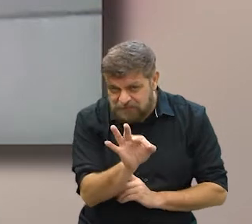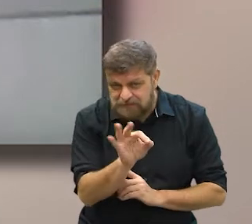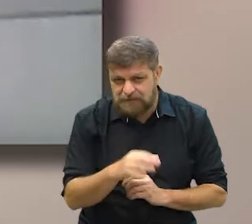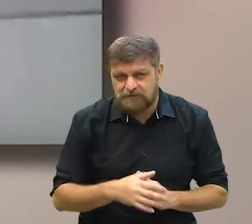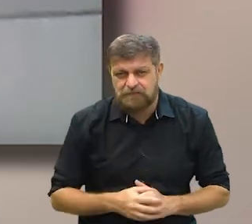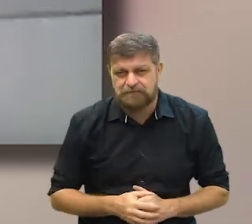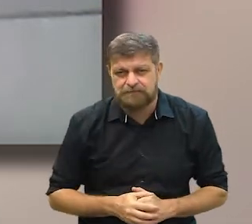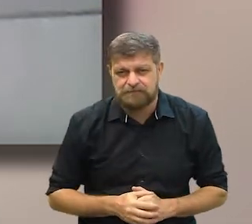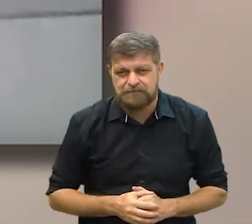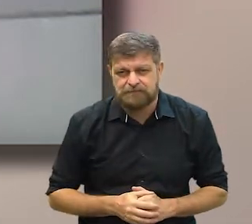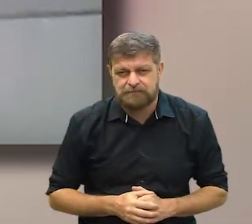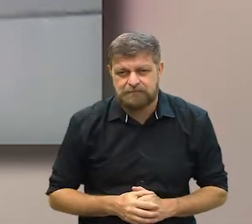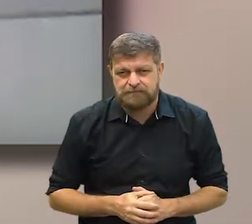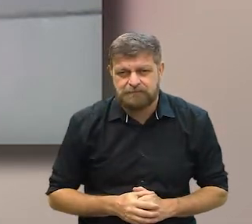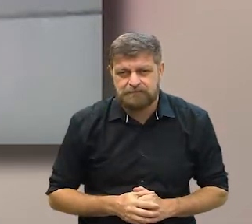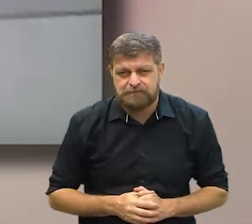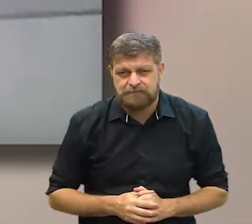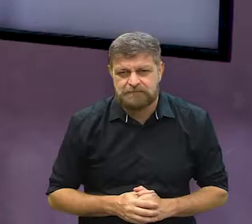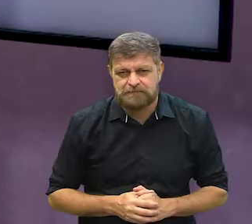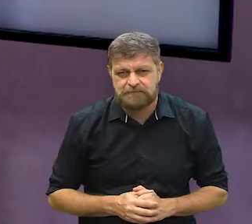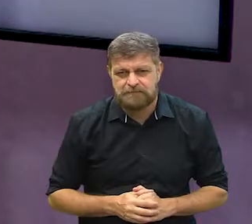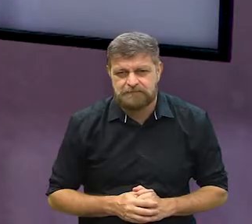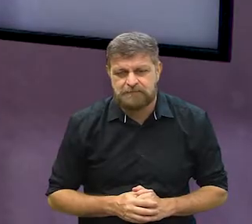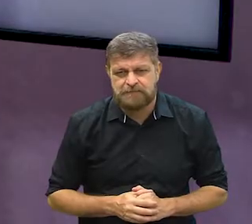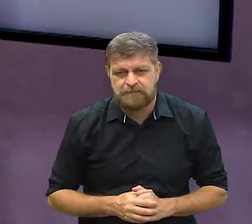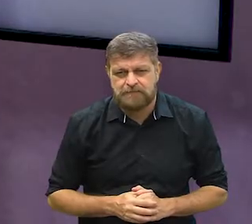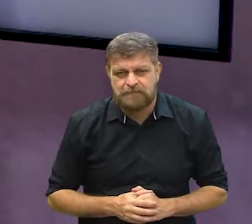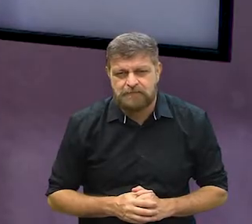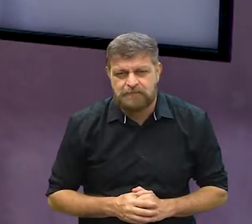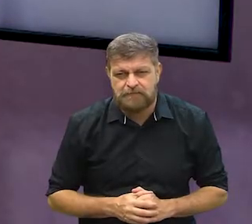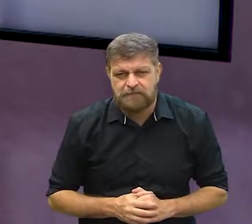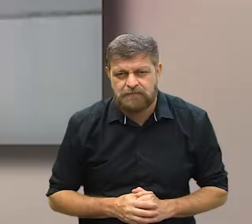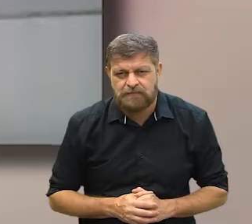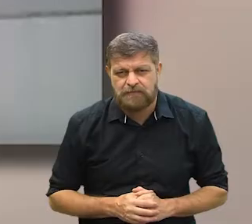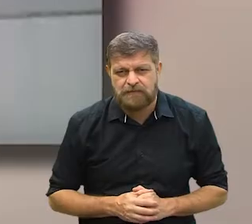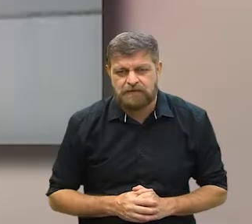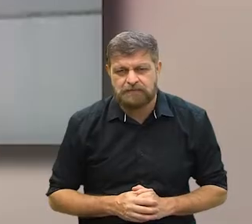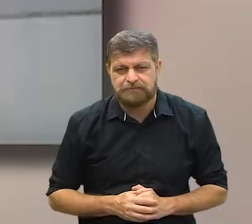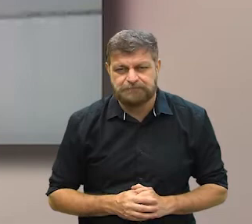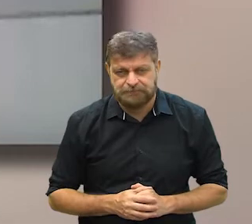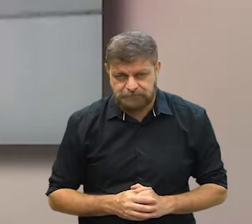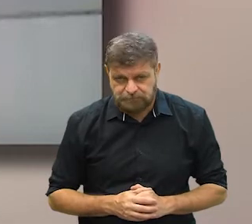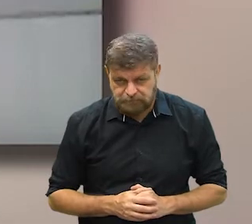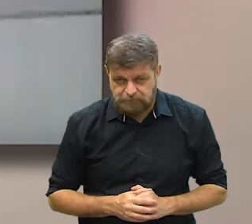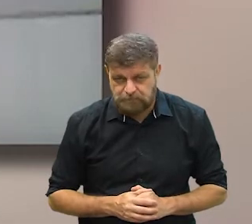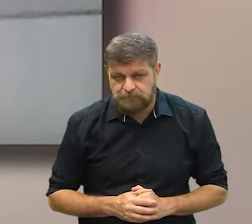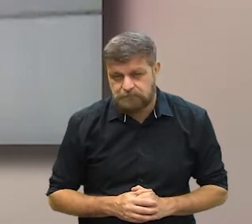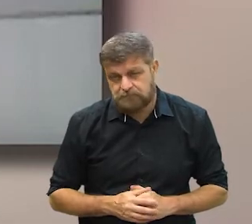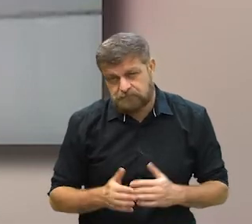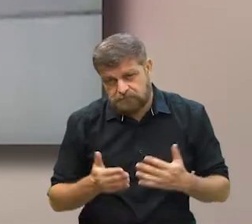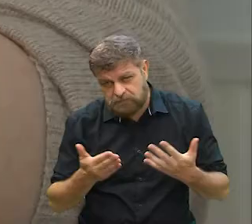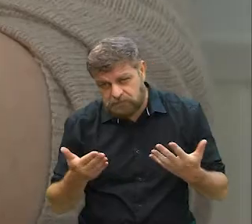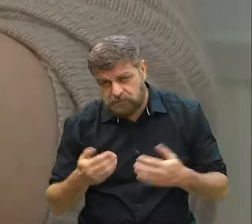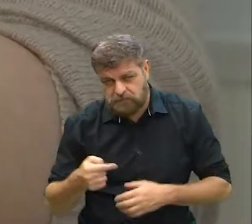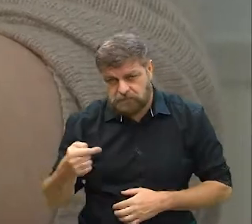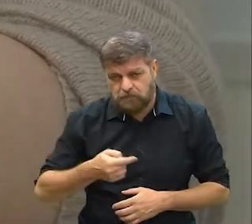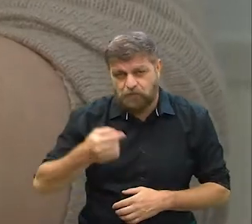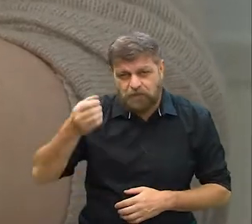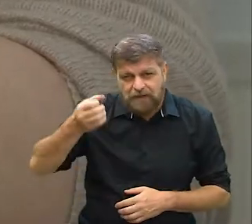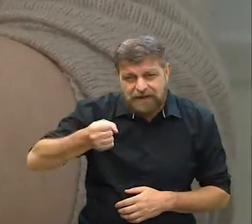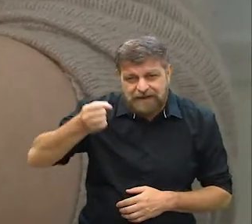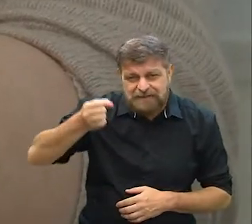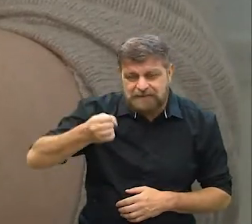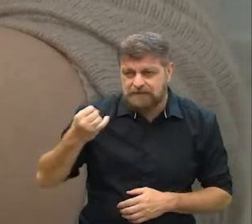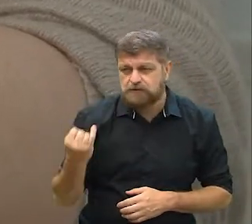que corresponde só a 30% do que vai ser a mamada total. Então, esse leite, ele é super